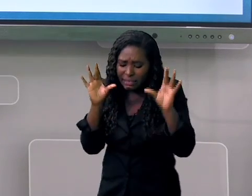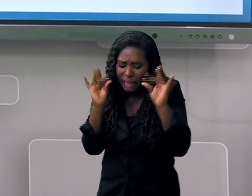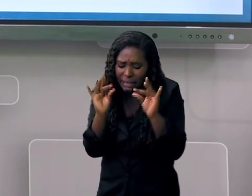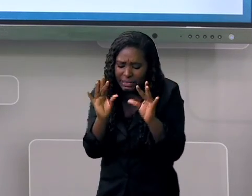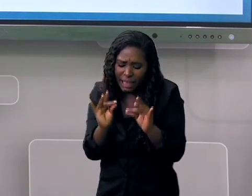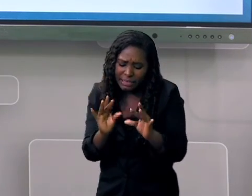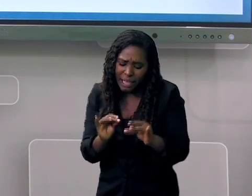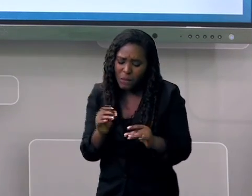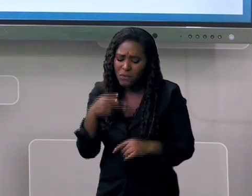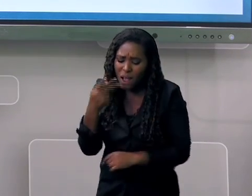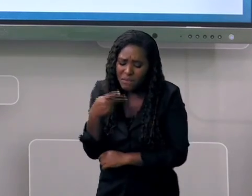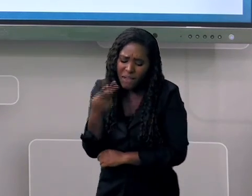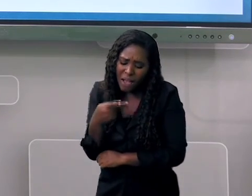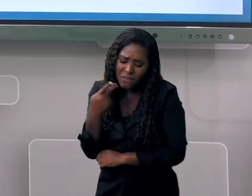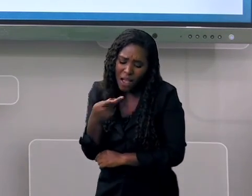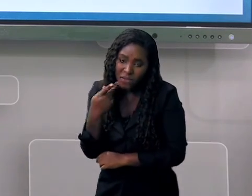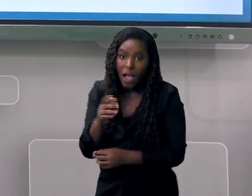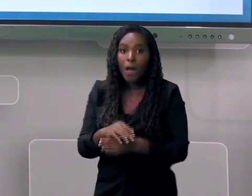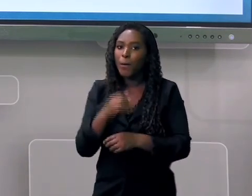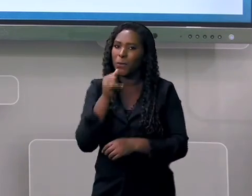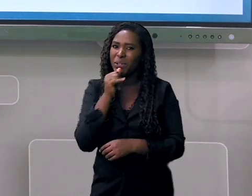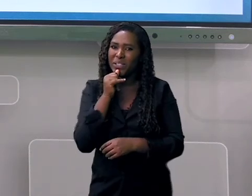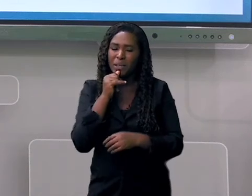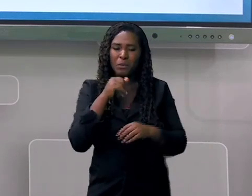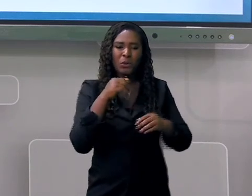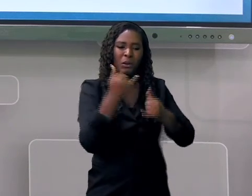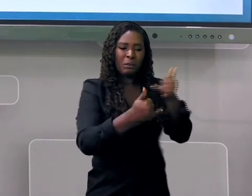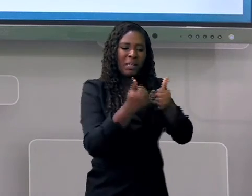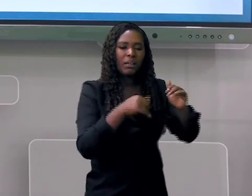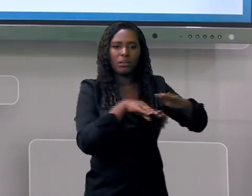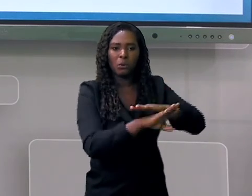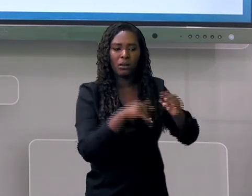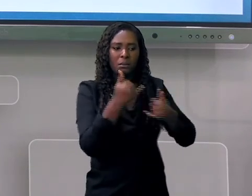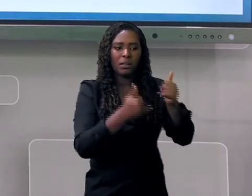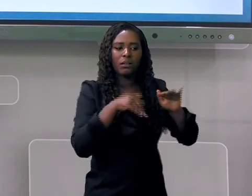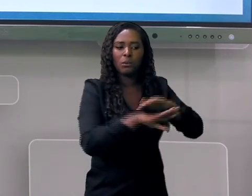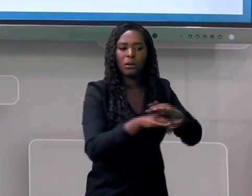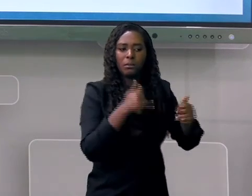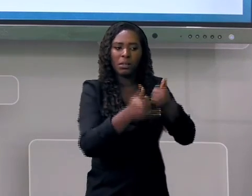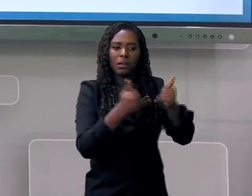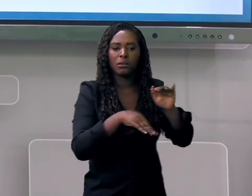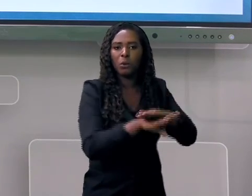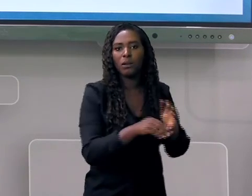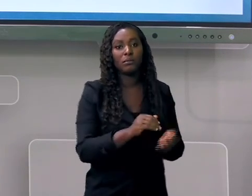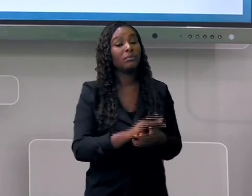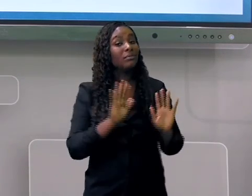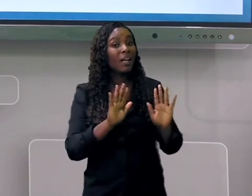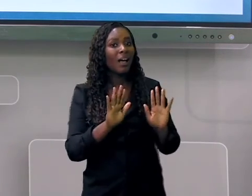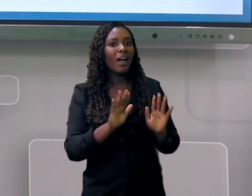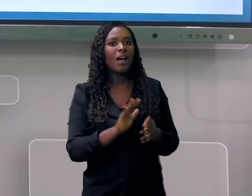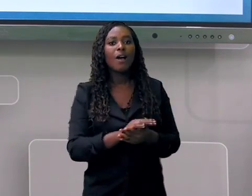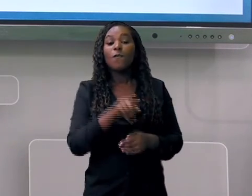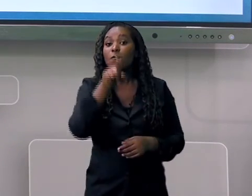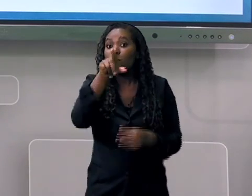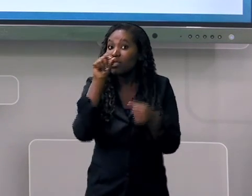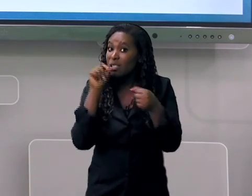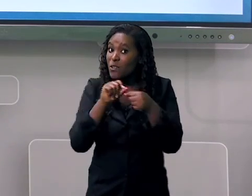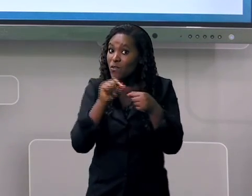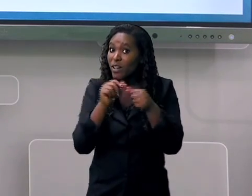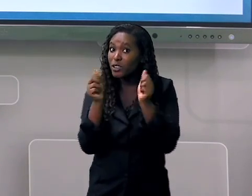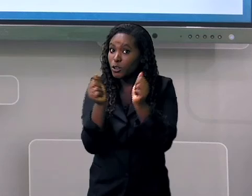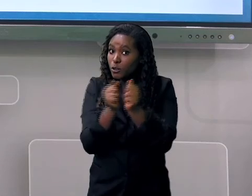os brinquedos? Ficar só falando, guarda brinquedos, guarda brinquedos, guarda brinquedos. Não vai adiantar. Vai lá, pega os brinquedos, coloca na caixa e fala com